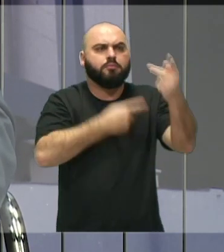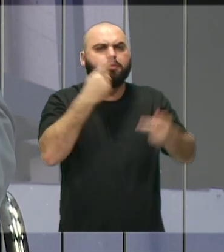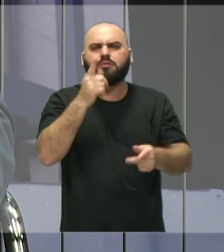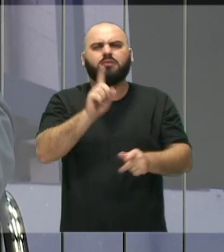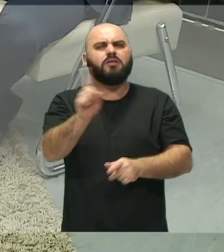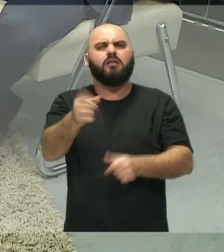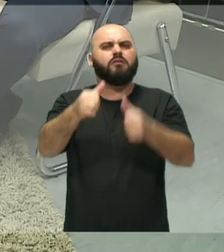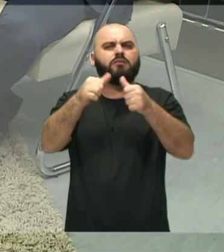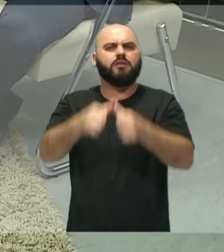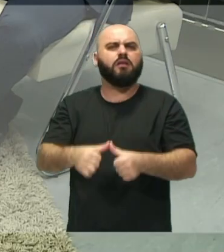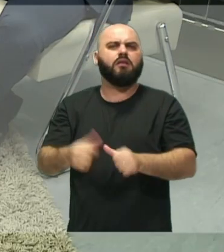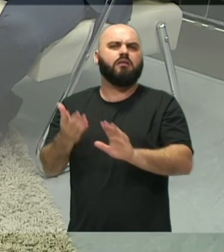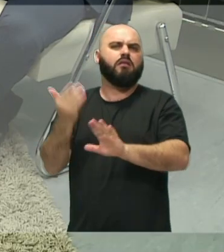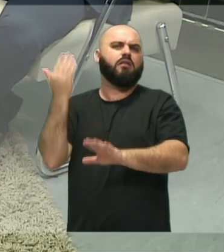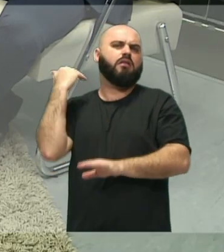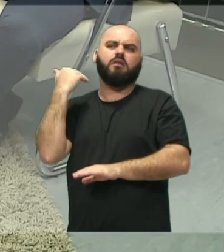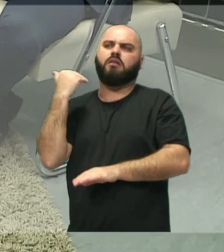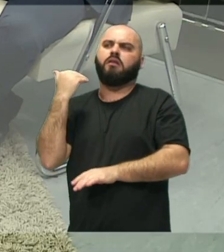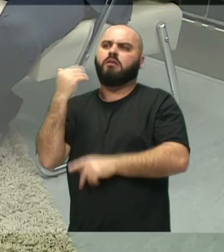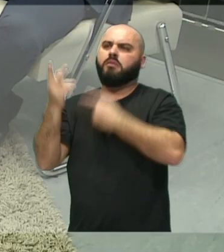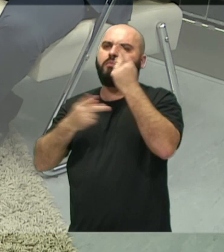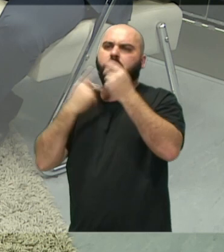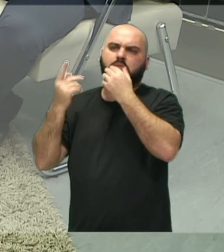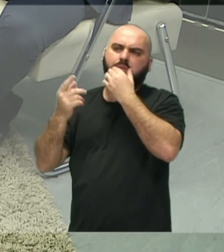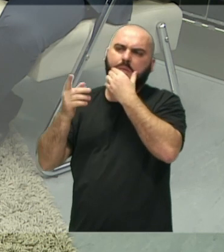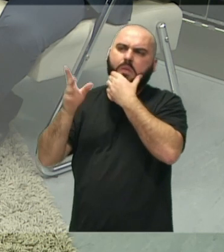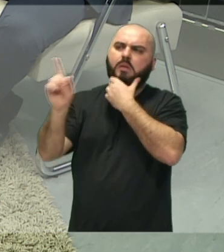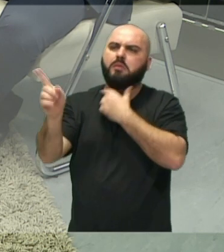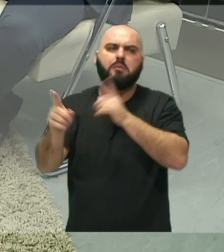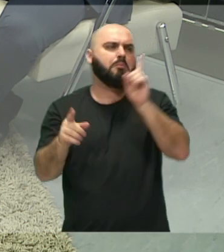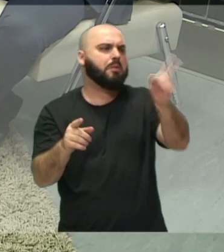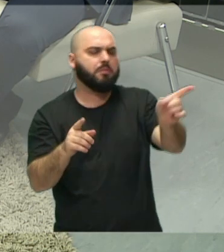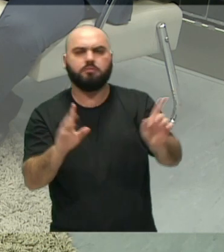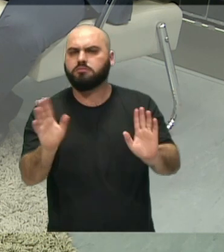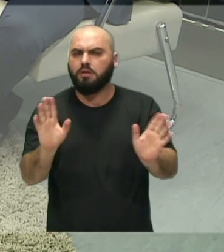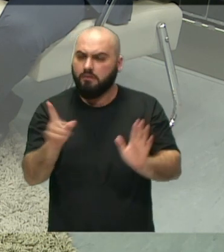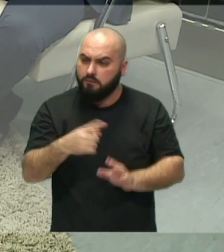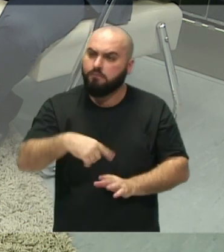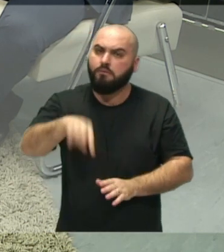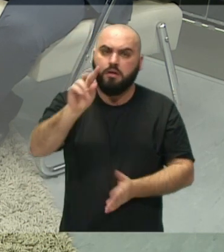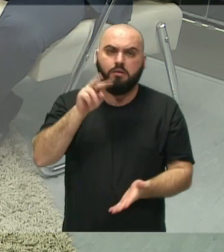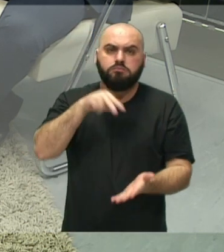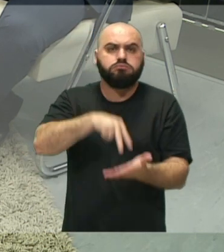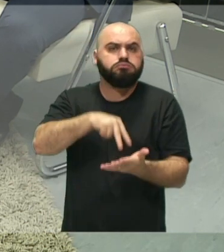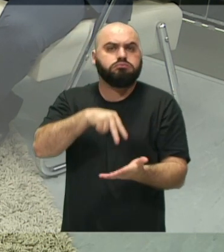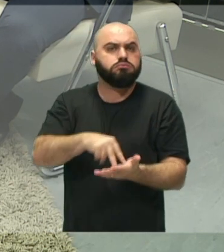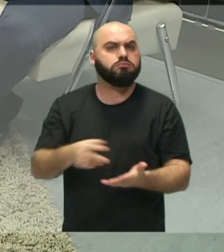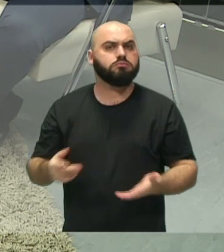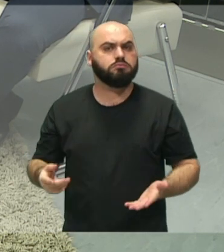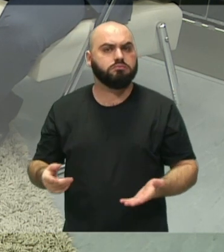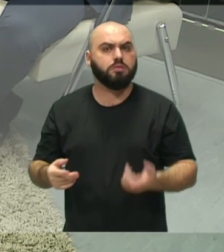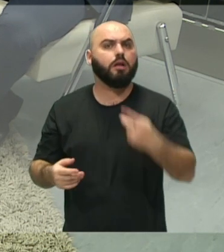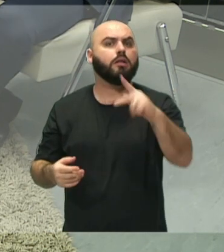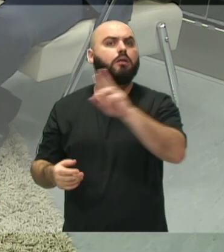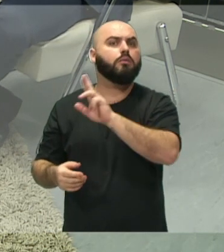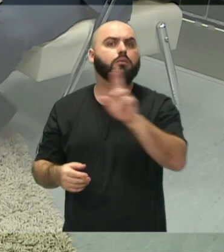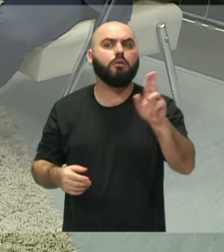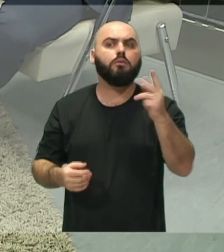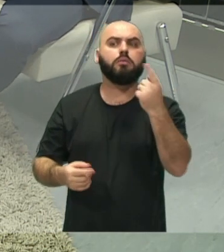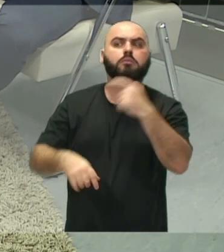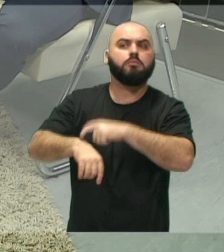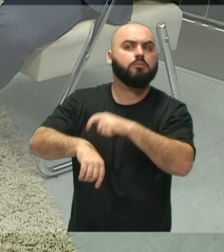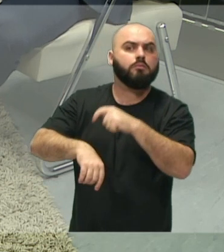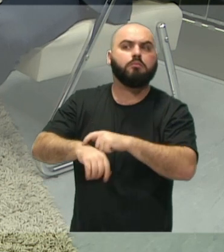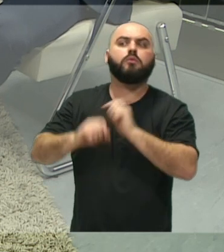bastidores, porque deveria isso, deveria aquilo. Vai lá e te posiciona, né? Coloca o teu nome à disposição em algum momento onde você possa contribuir.